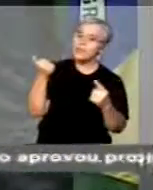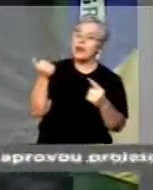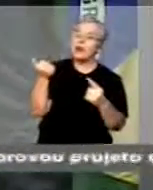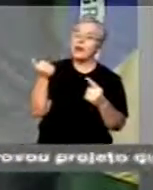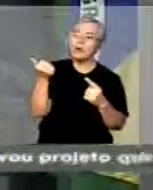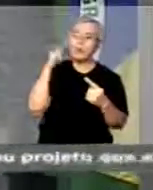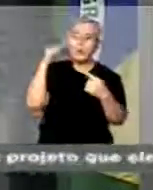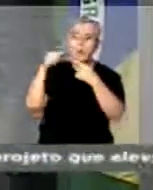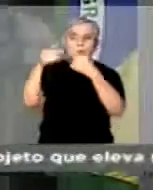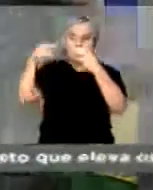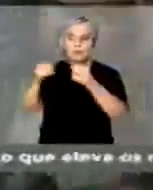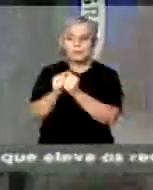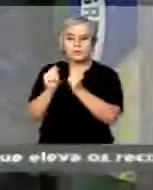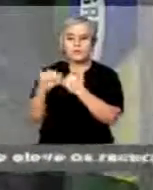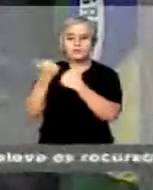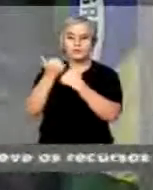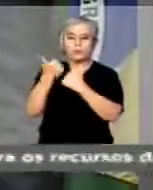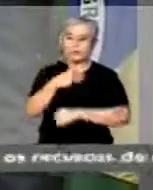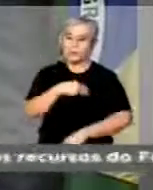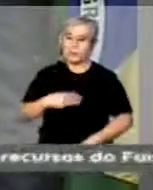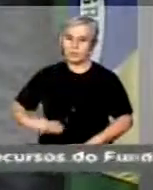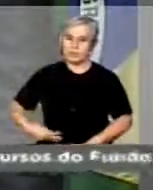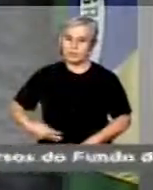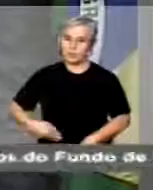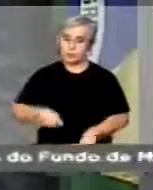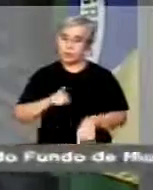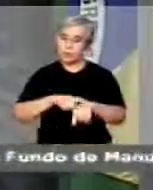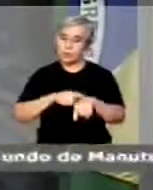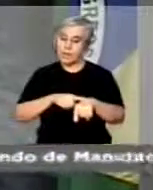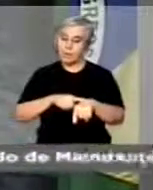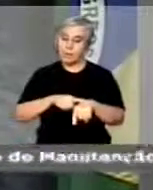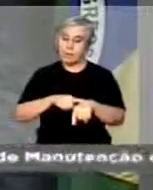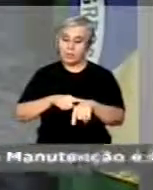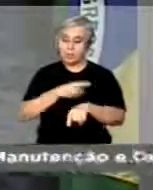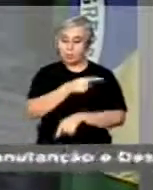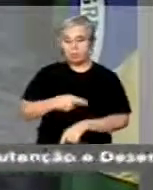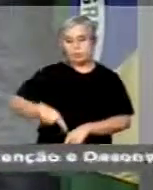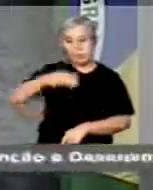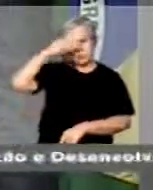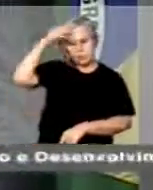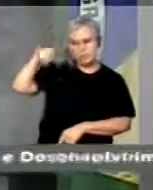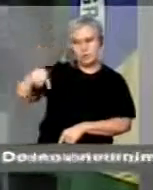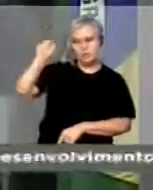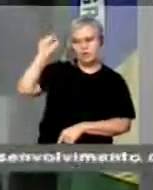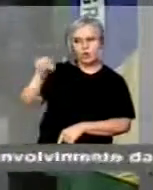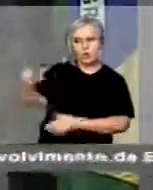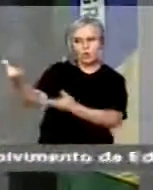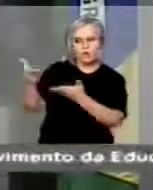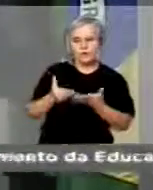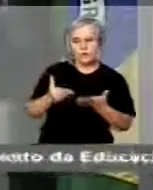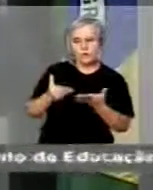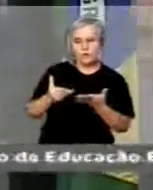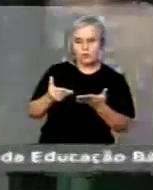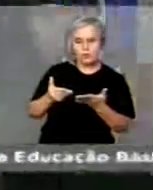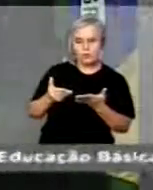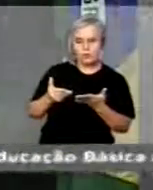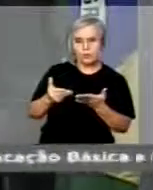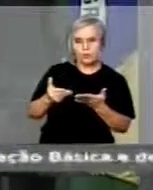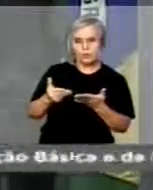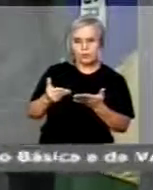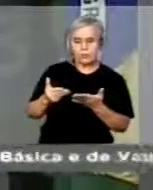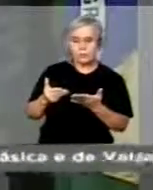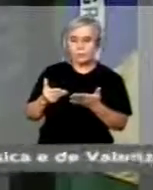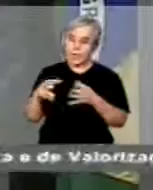função. Quando, do convite do ministro Sarney Filho pelo presidente Temer, a bancada do Partido